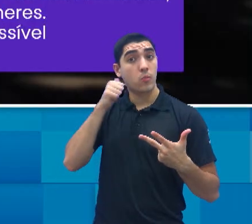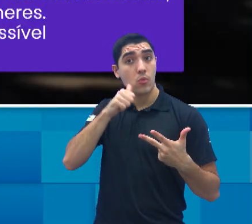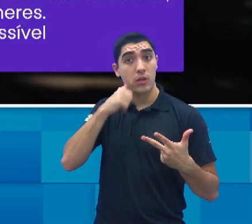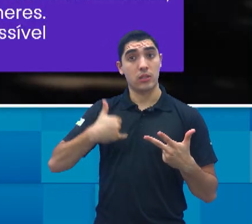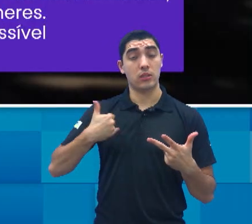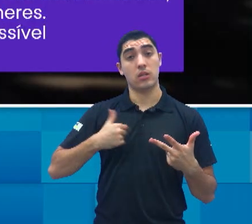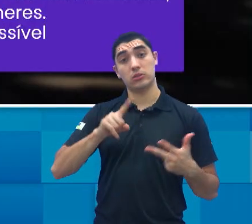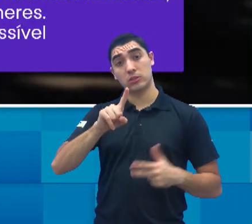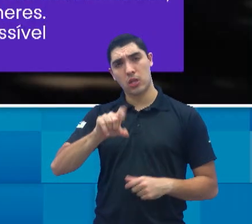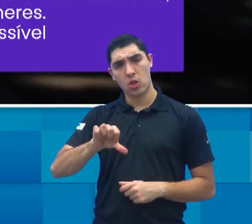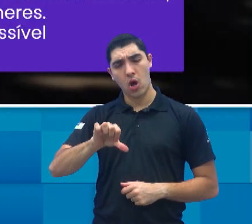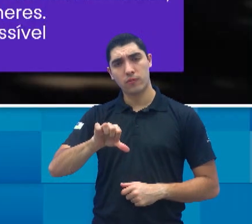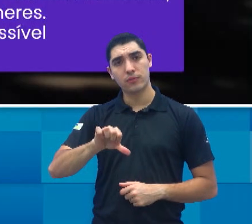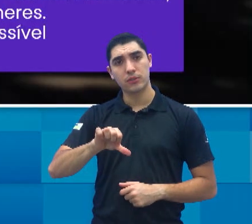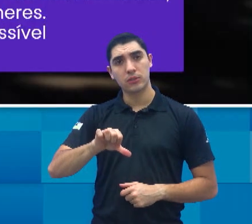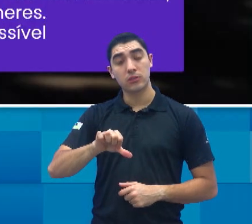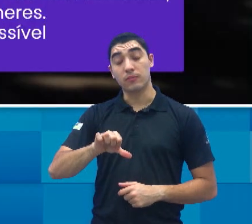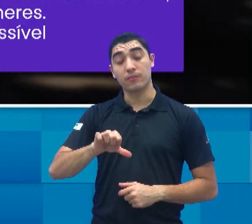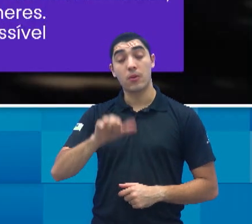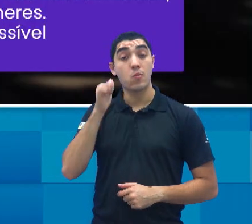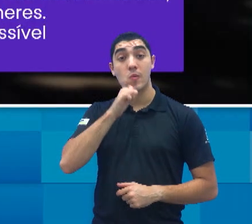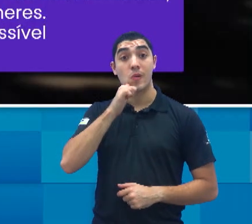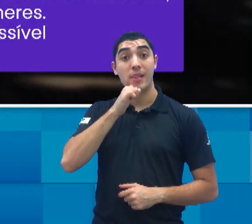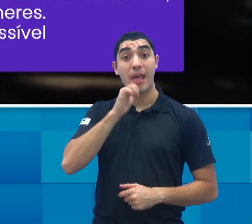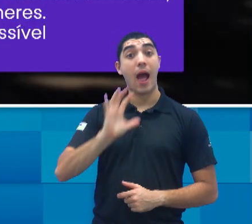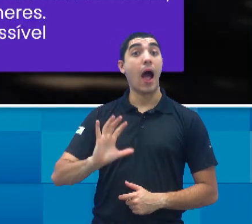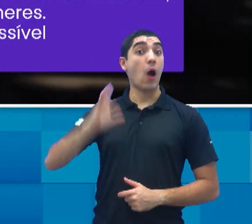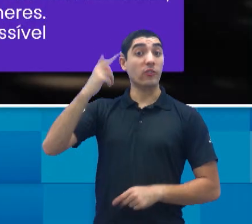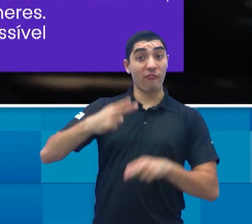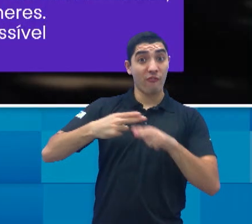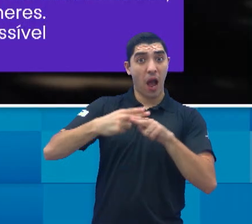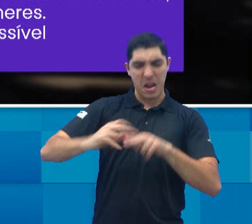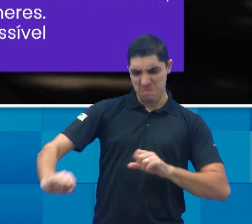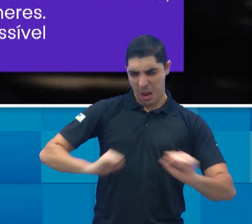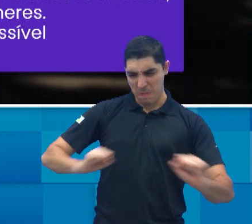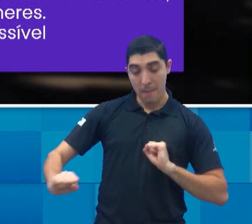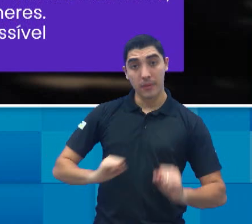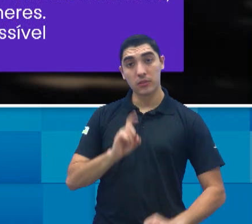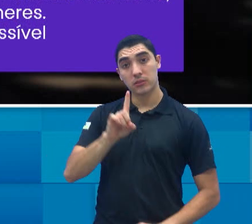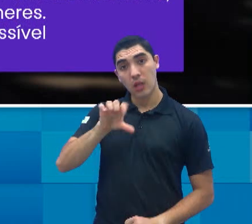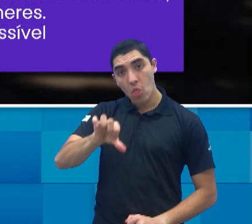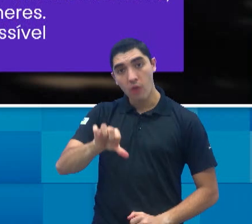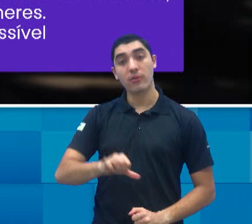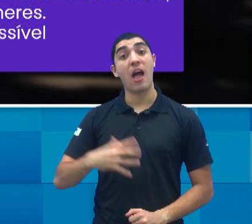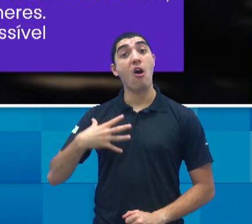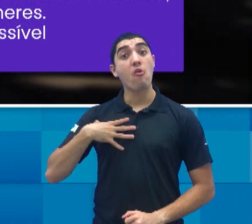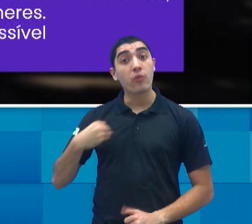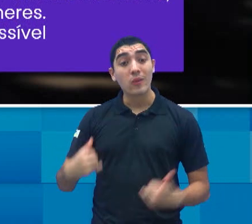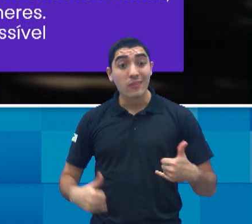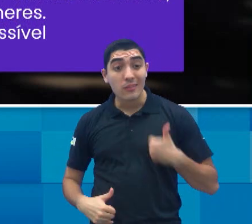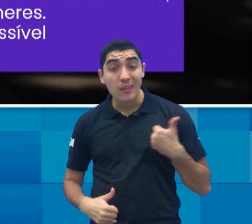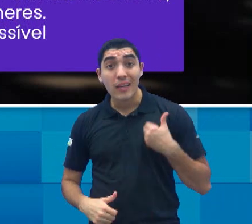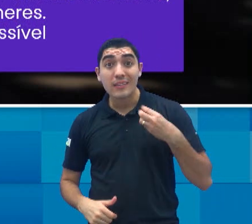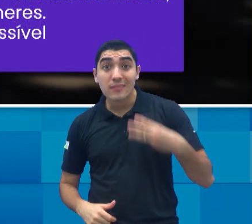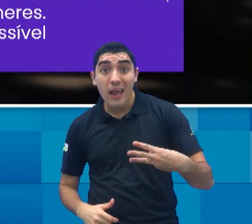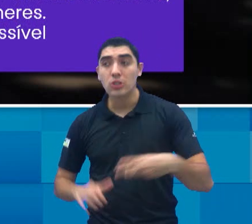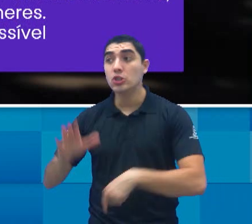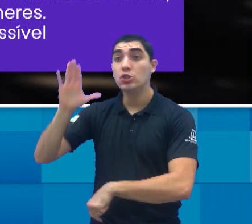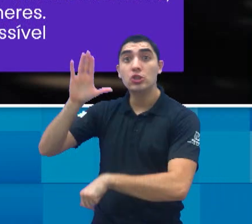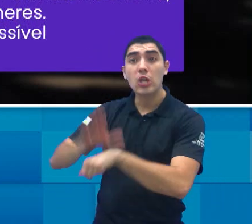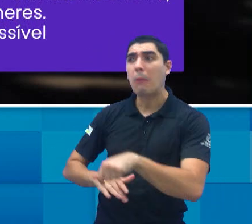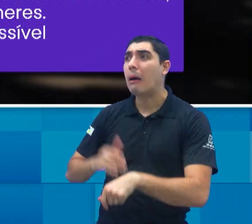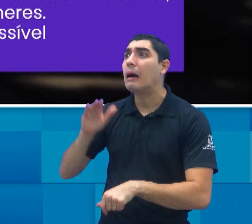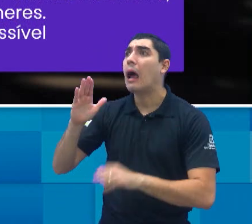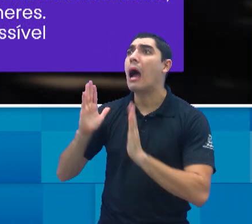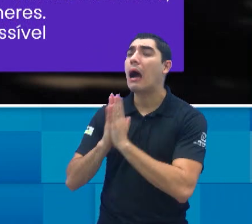levou 19 facadas, e o filho de 3 anos que chamou, está aí na imprensa de hoje. A